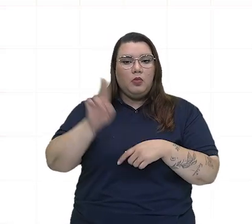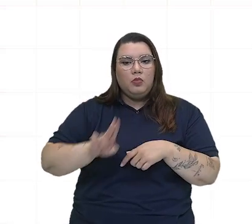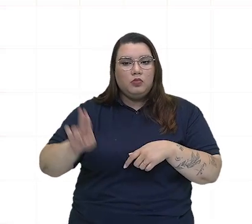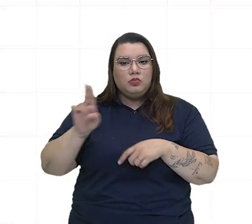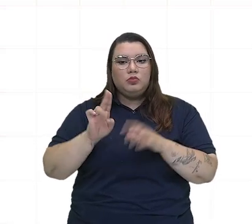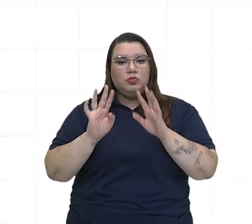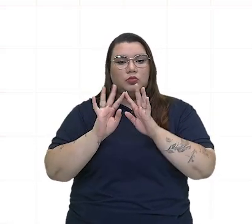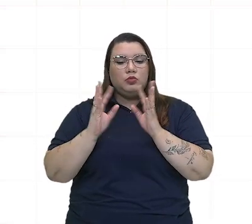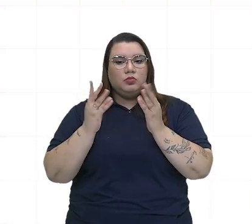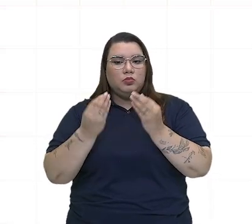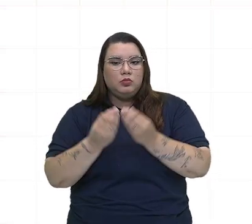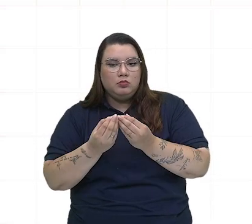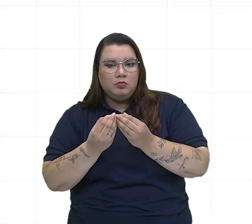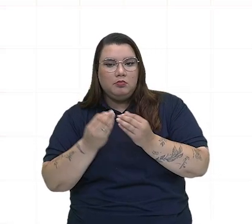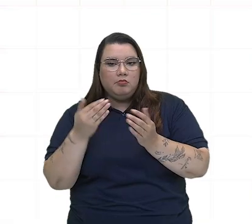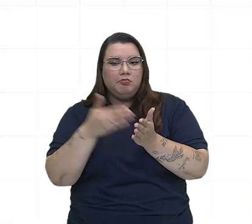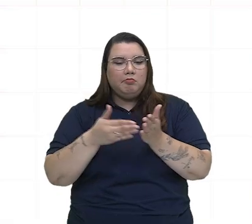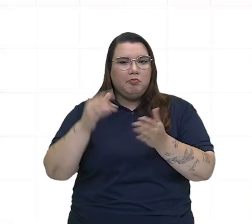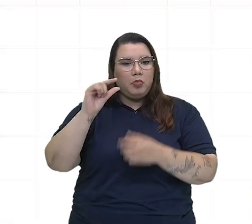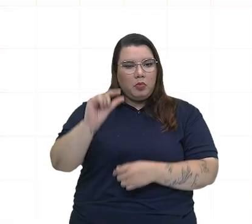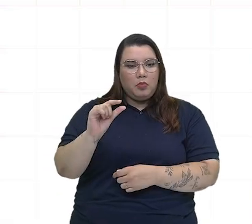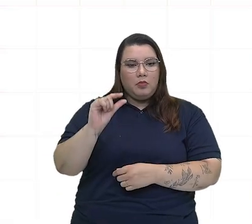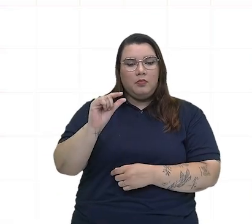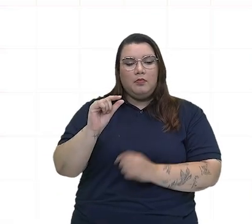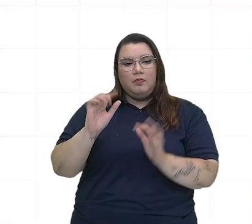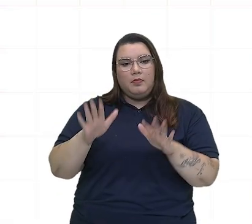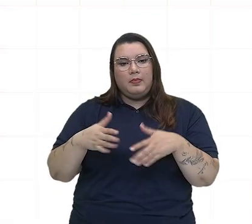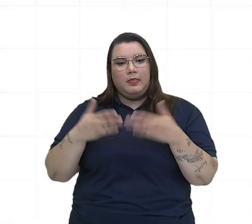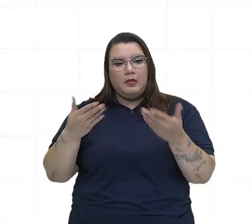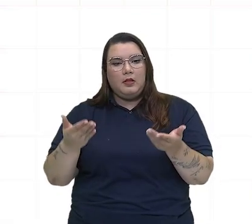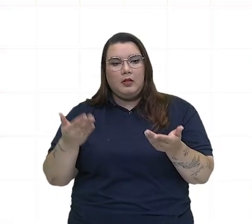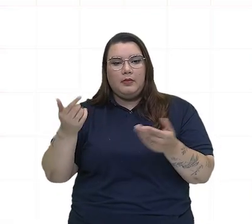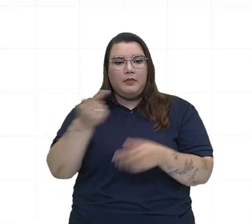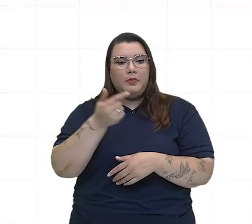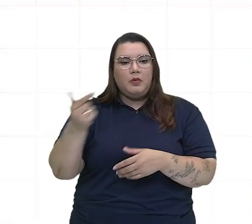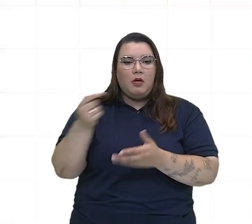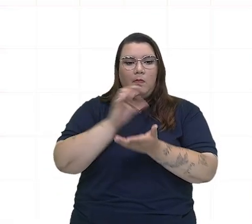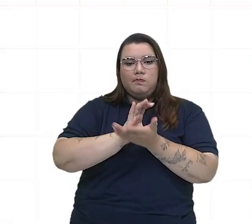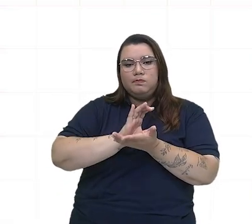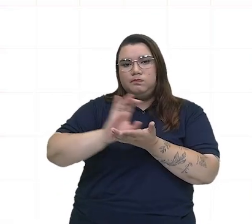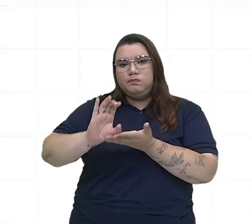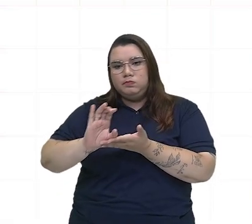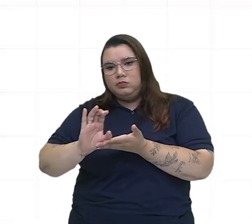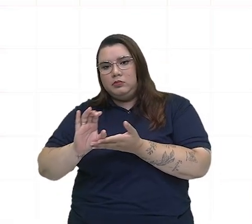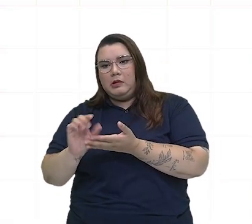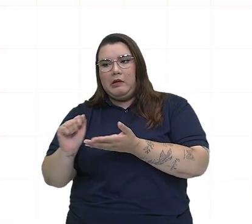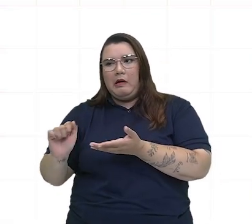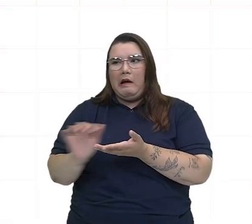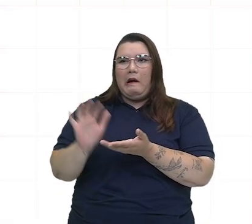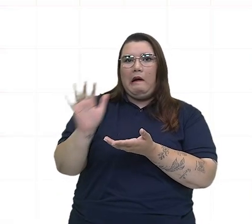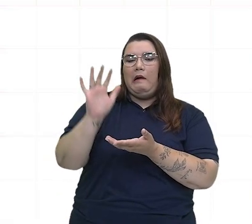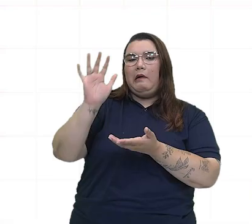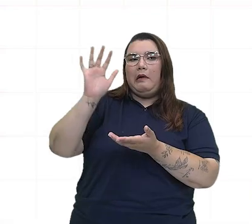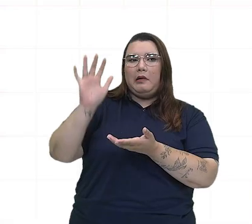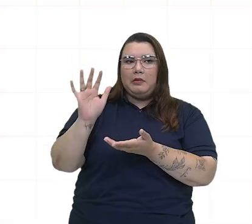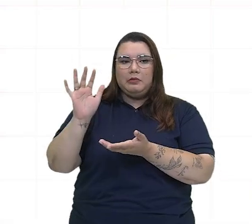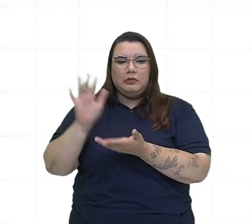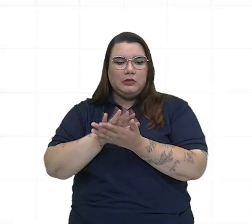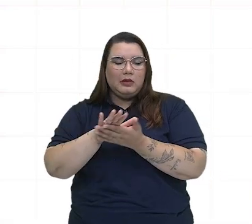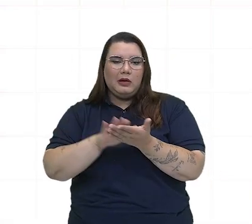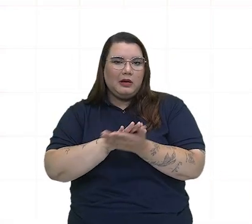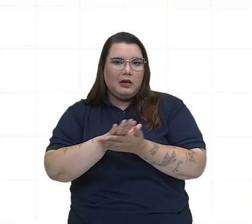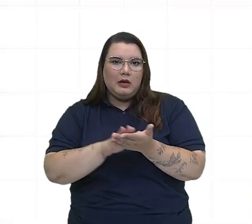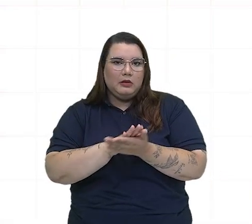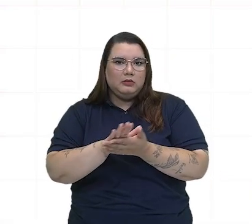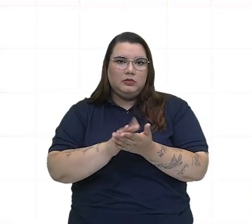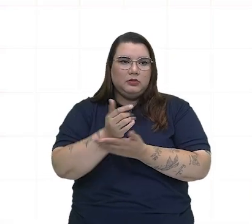usa insumos limitados, ou seja, não há um investimento pesado ali